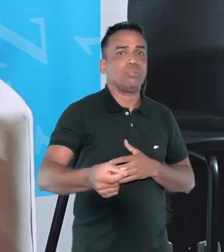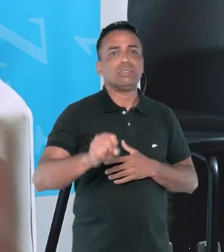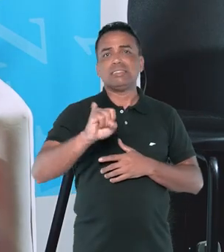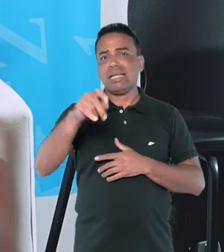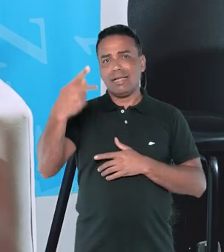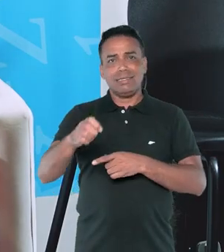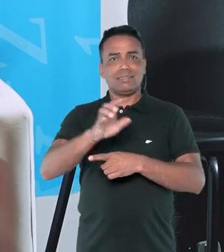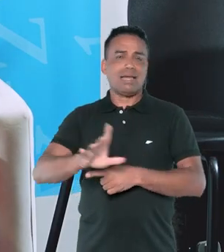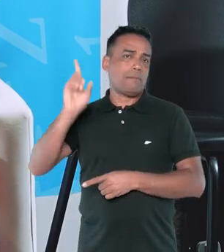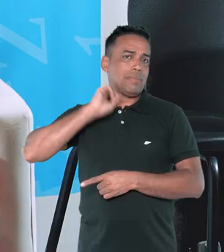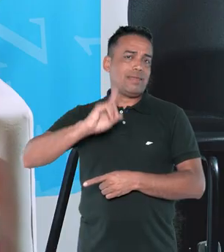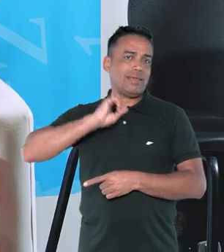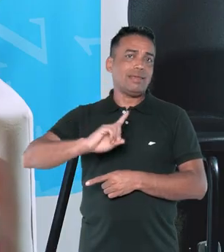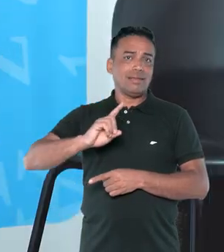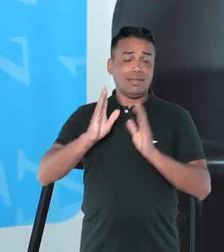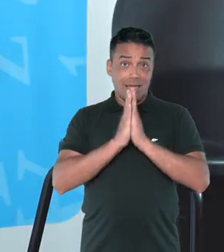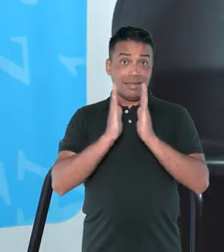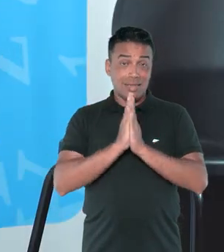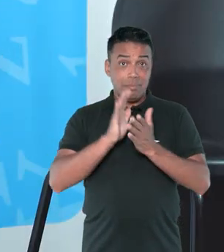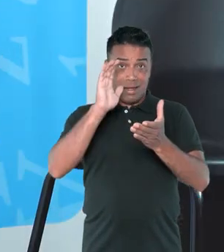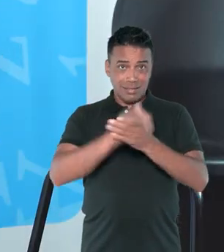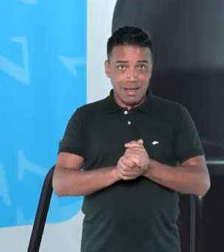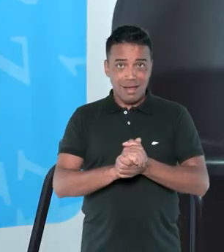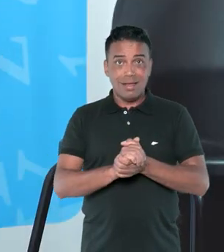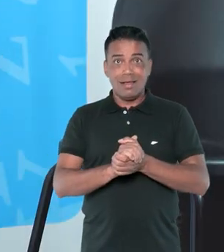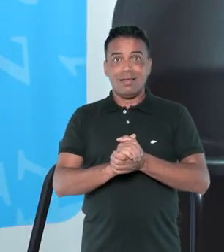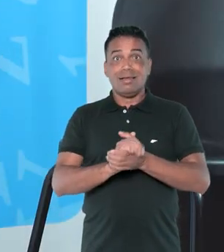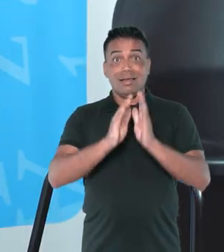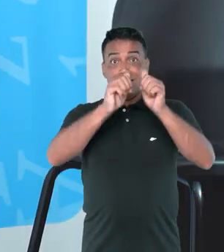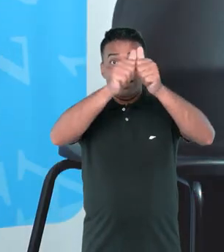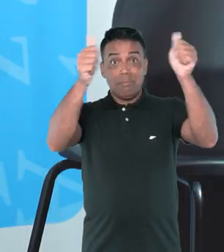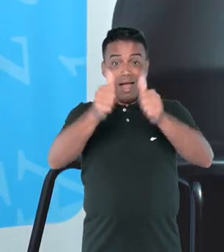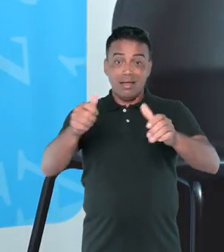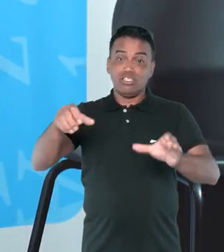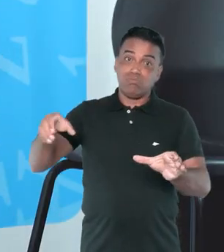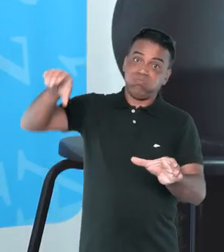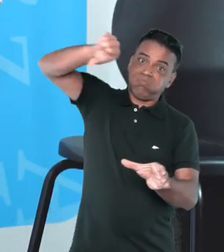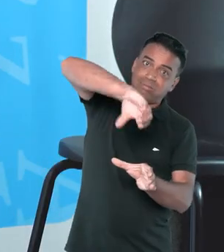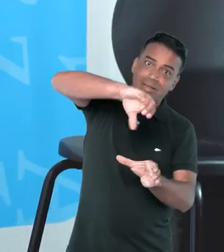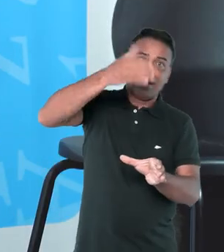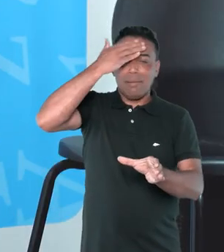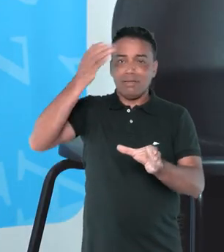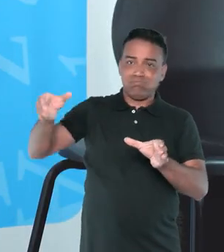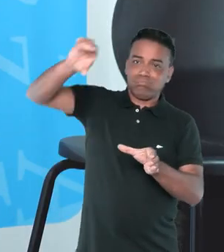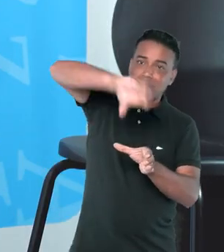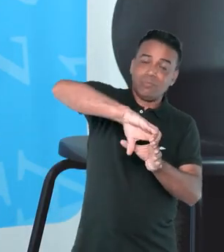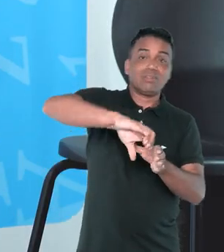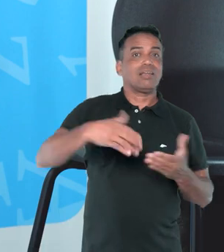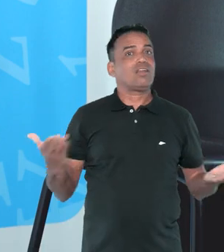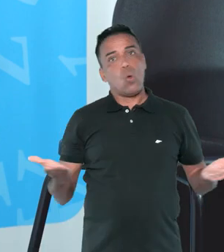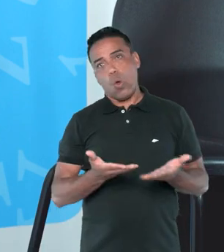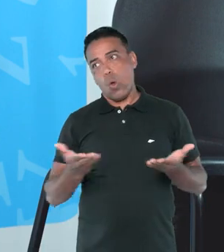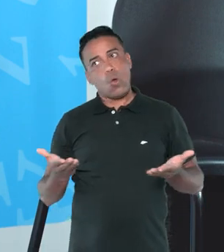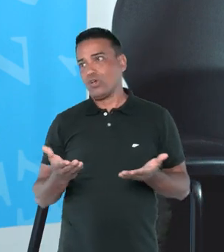tem tradição de rezar para Santo Antônio para casar. Tem também? Botar o Santo Antônio de cabeça para baixo, essas coisas? Ou porque não tem mais hoje em dia? Porque também isso é